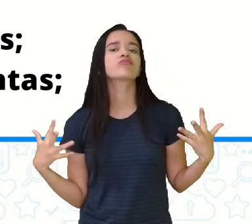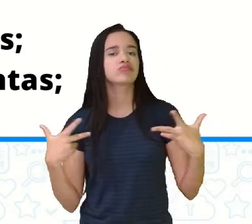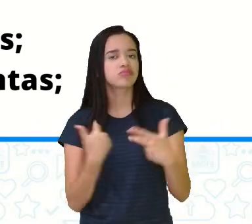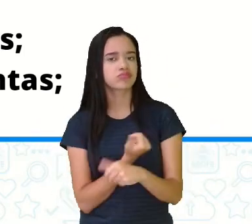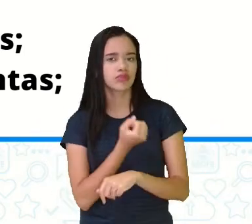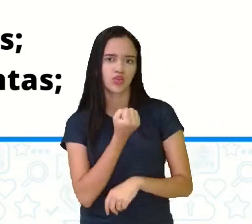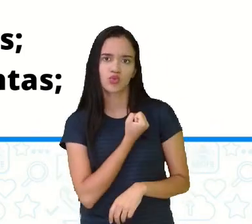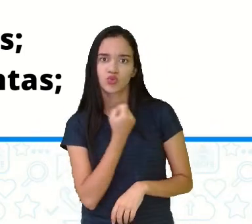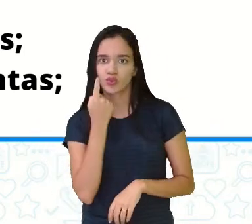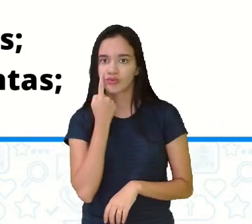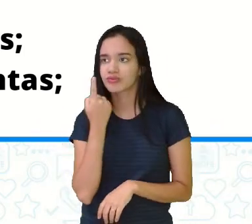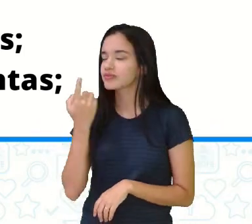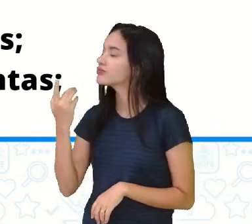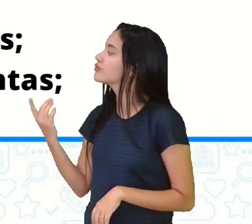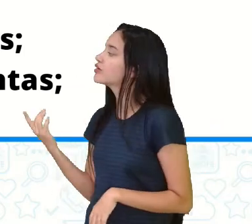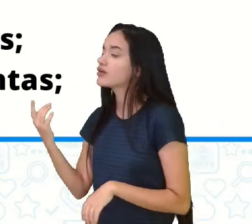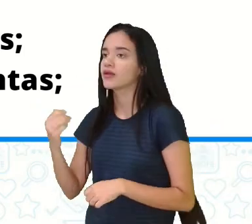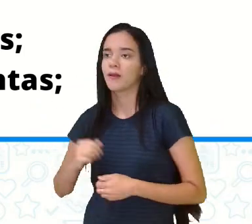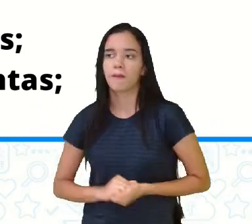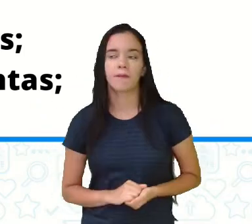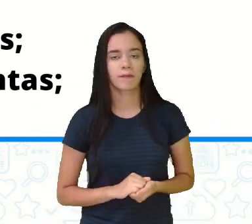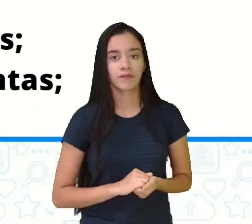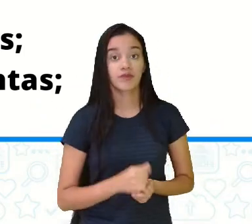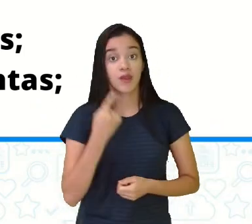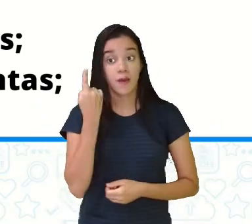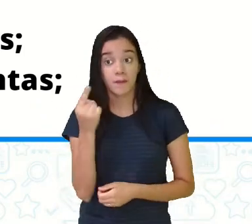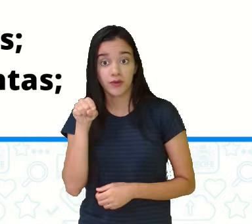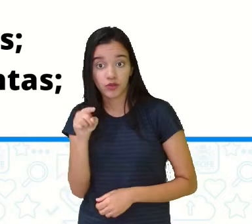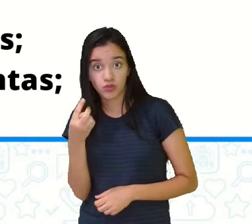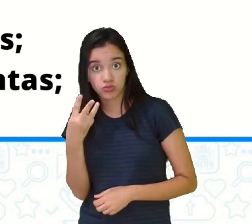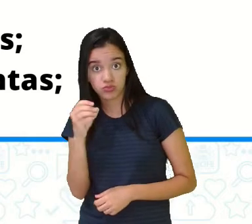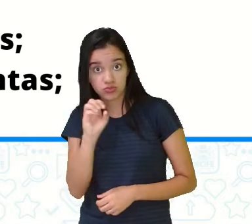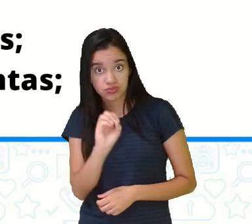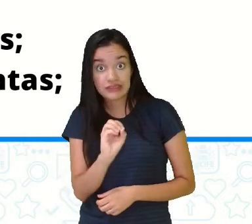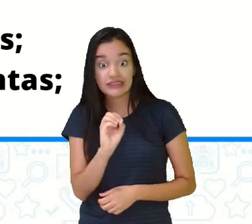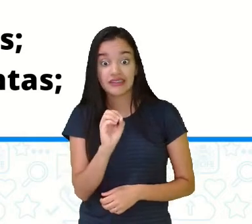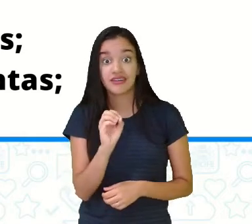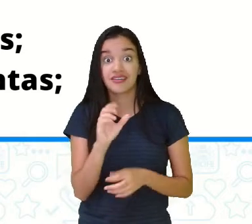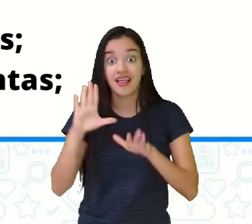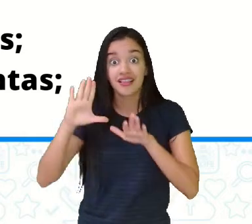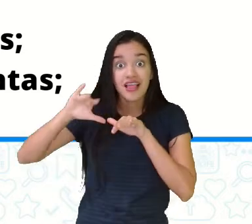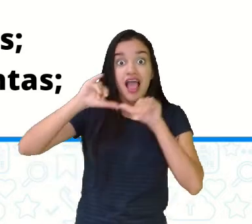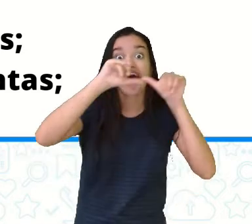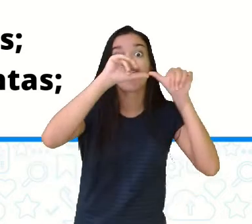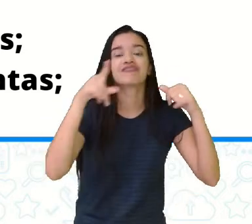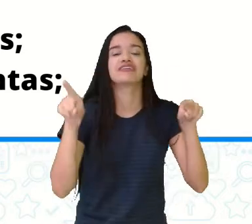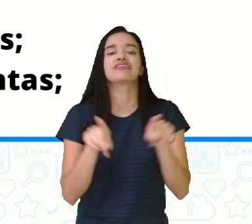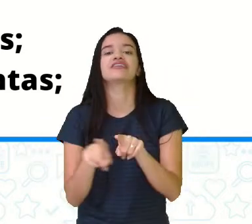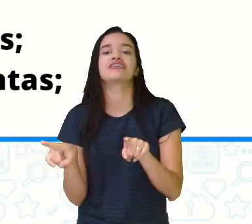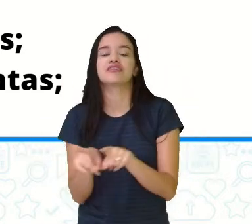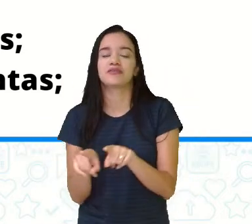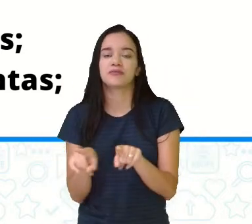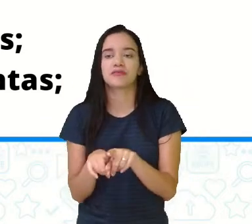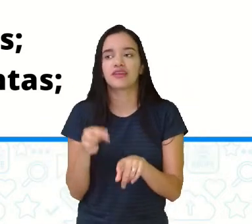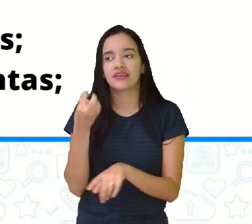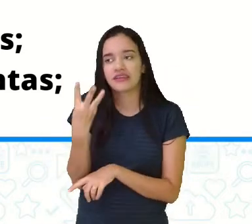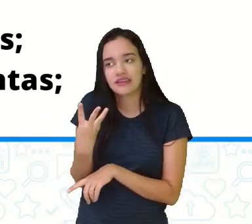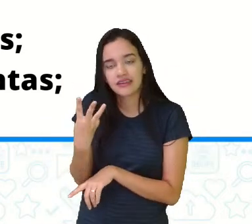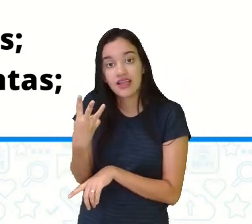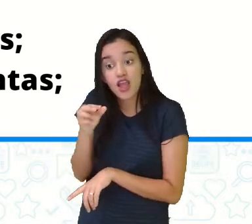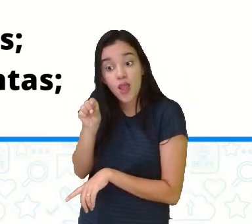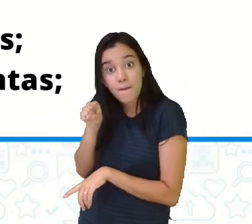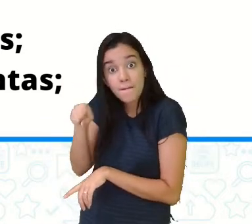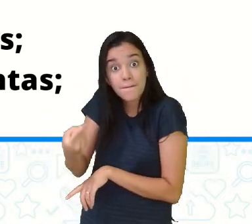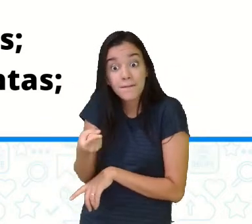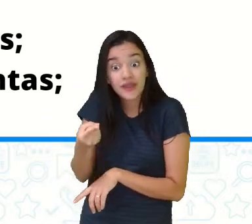números impressionam. Então, mais de 1.300 espécies só de aves, mais de 3.000 espécies de